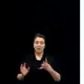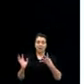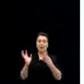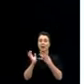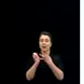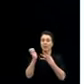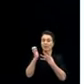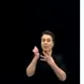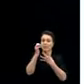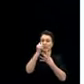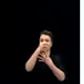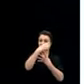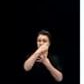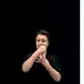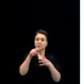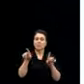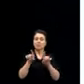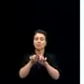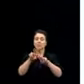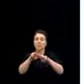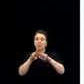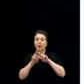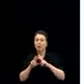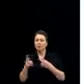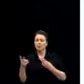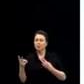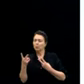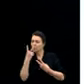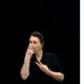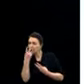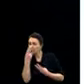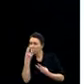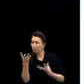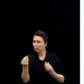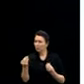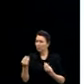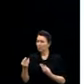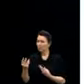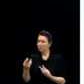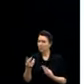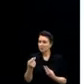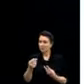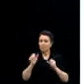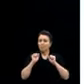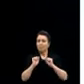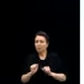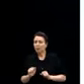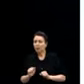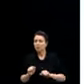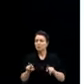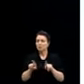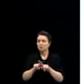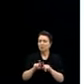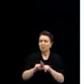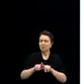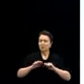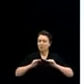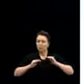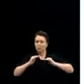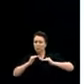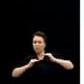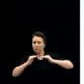e, em razão de sua semelhança química, pode participar no equilíbrio